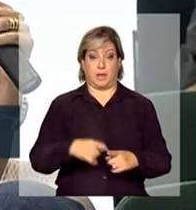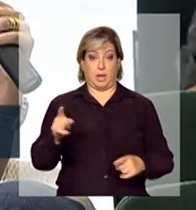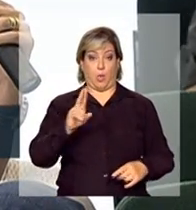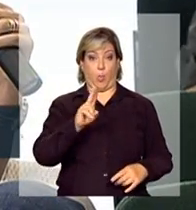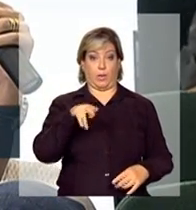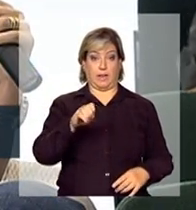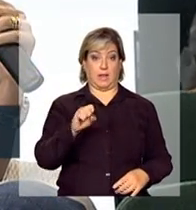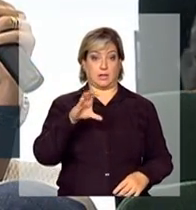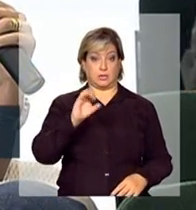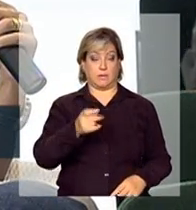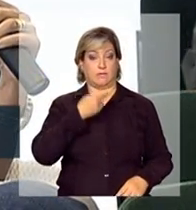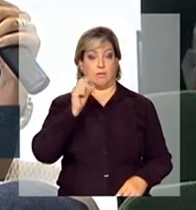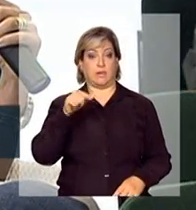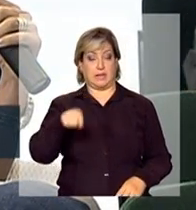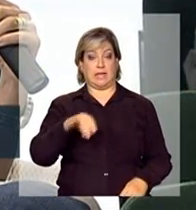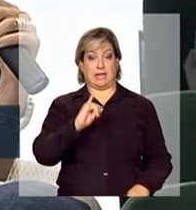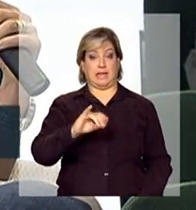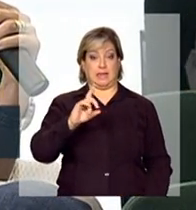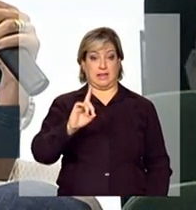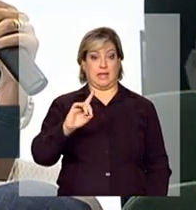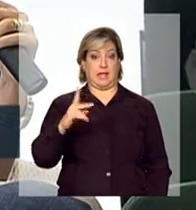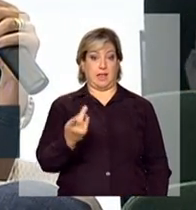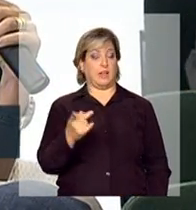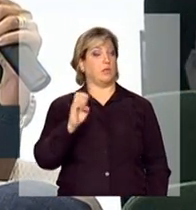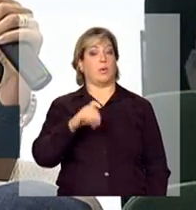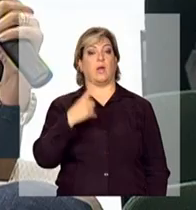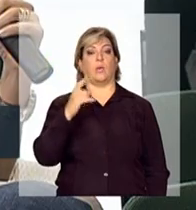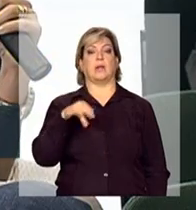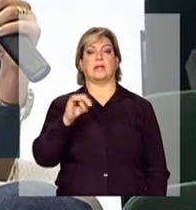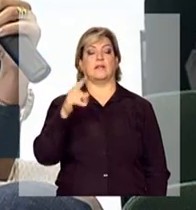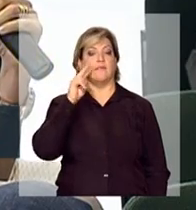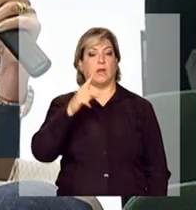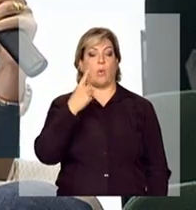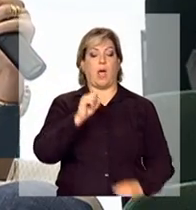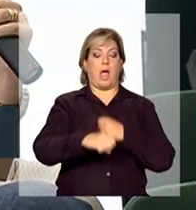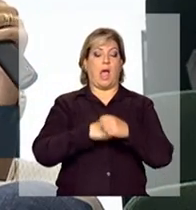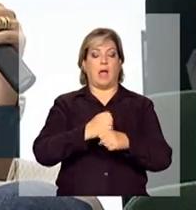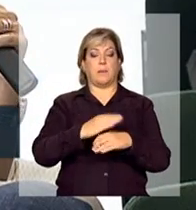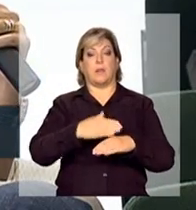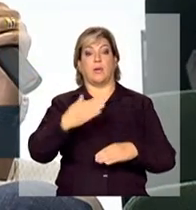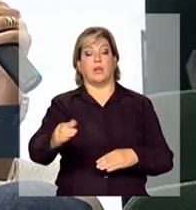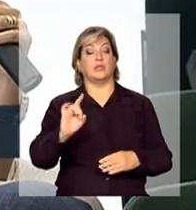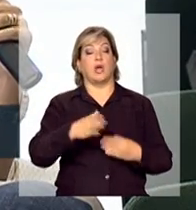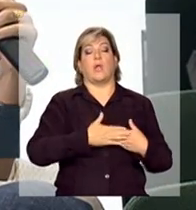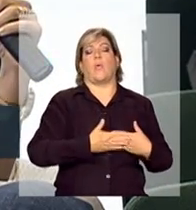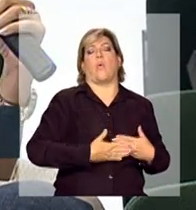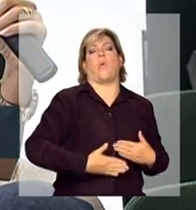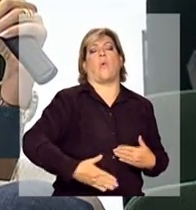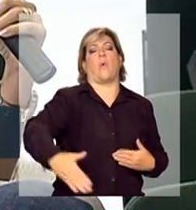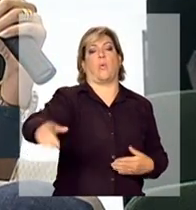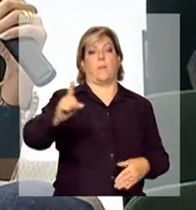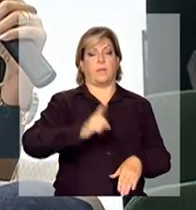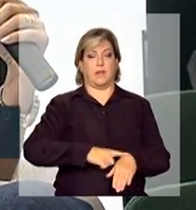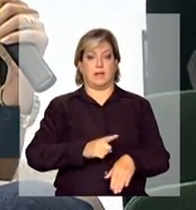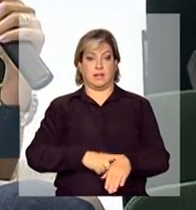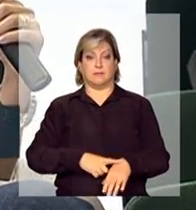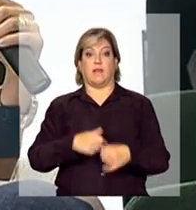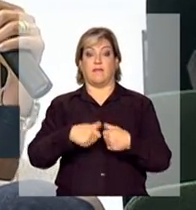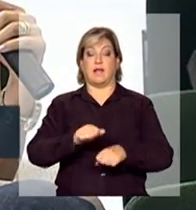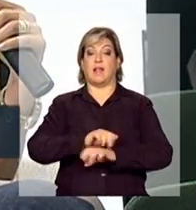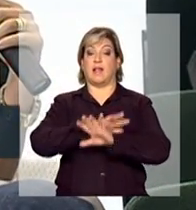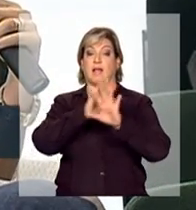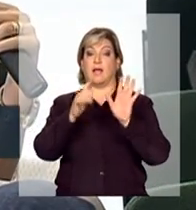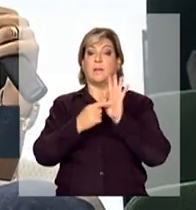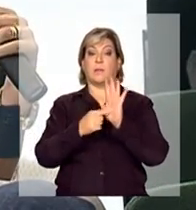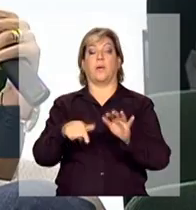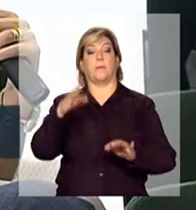IDH não é um índice para você olhar de um ano para outro ele é um índice para ser olhado no longo prazo e que no longo prazo fica claro e ficará